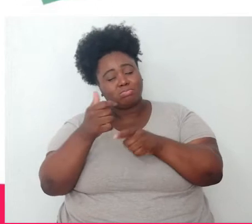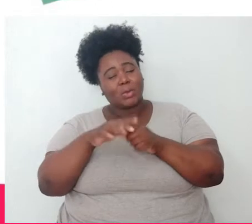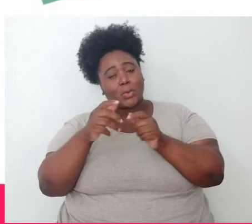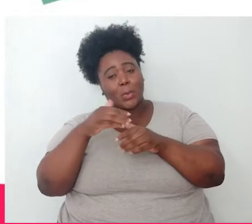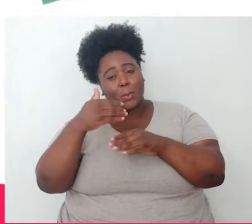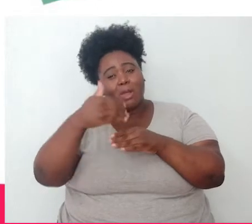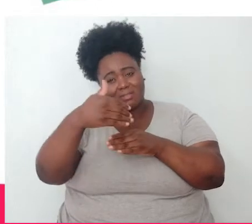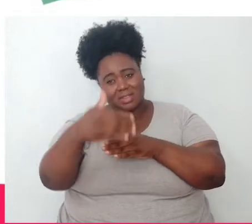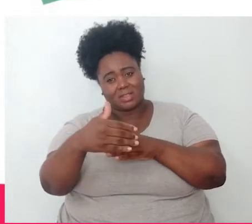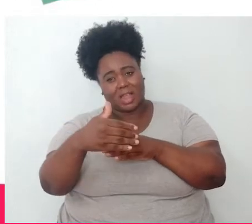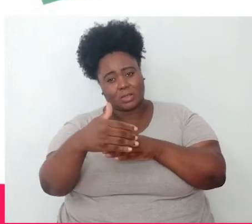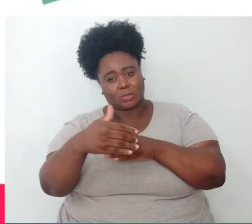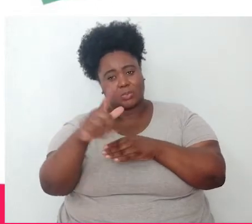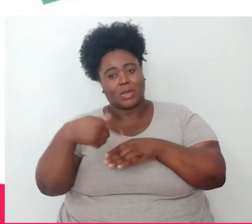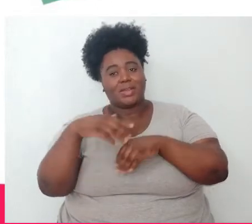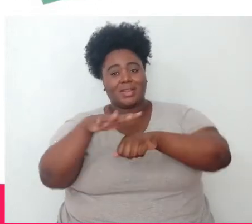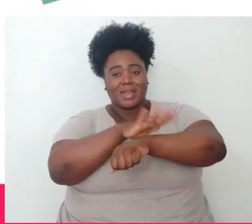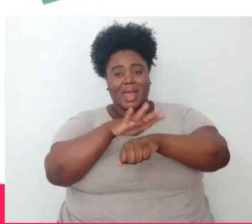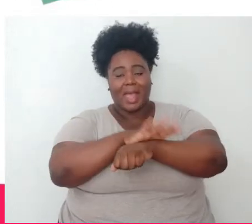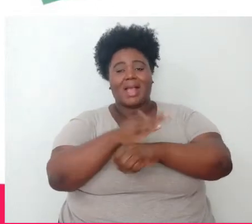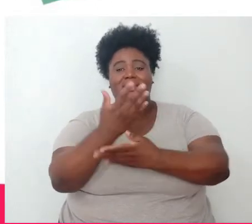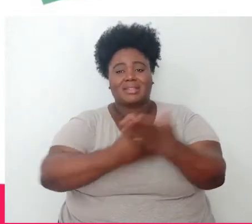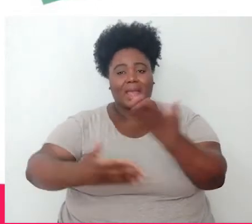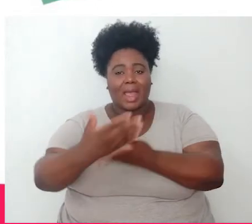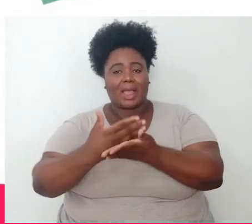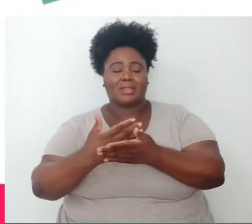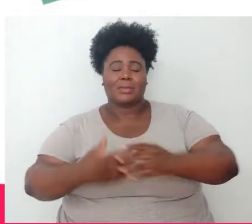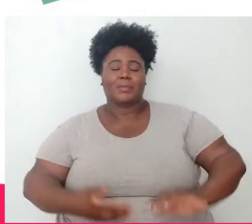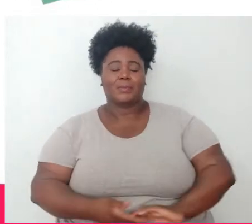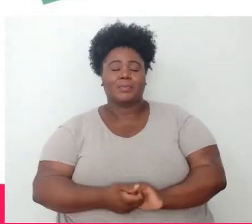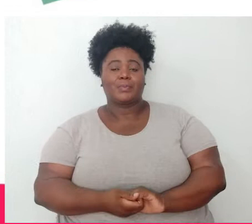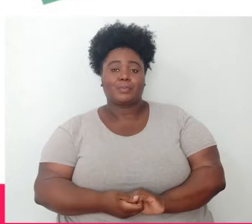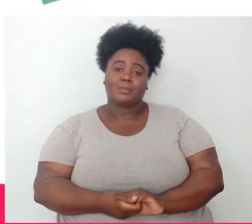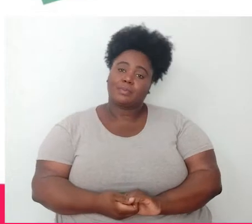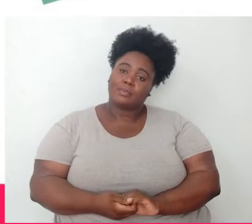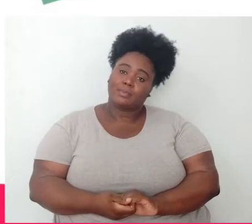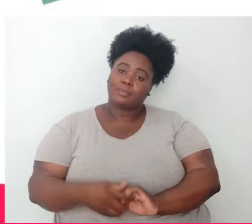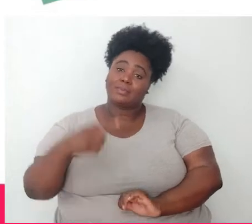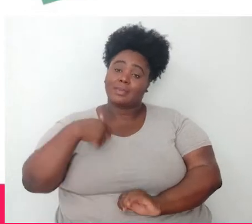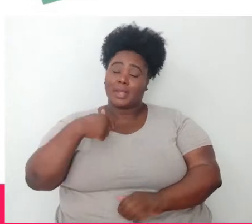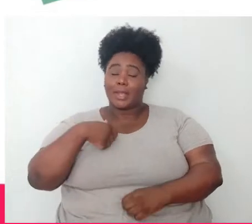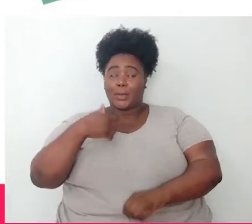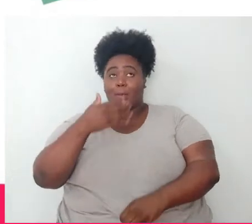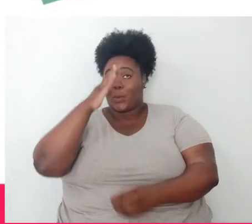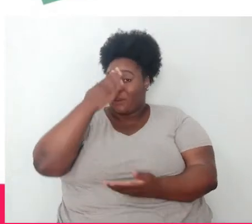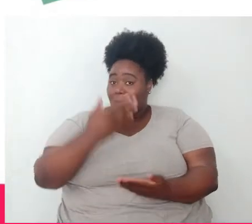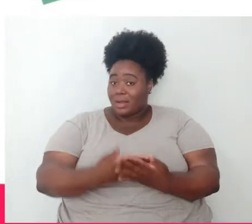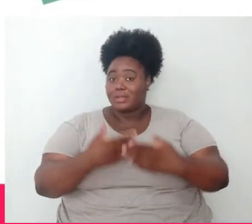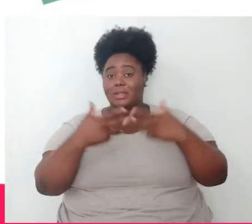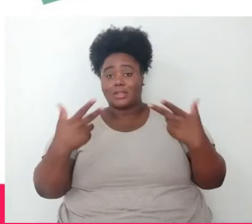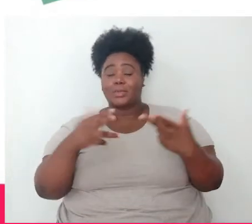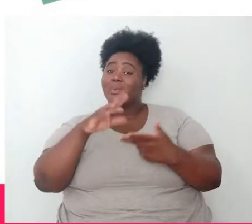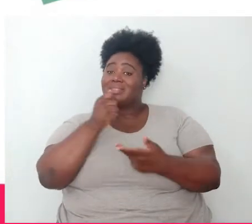avançado nessa questão étnico-racial das relações? Olha, eu acredito que as coisas ainda estão